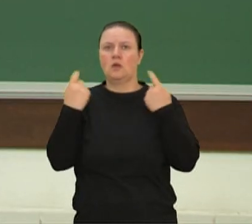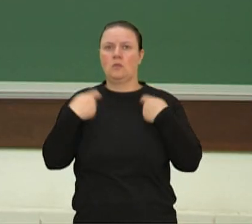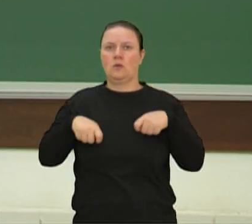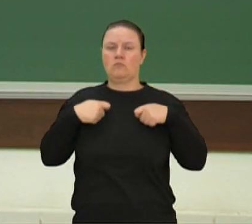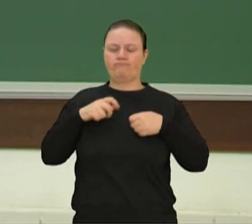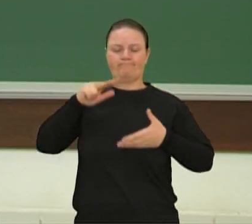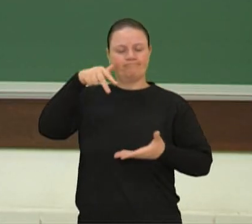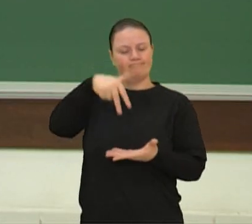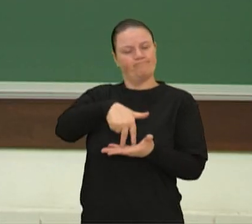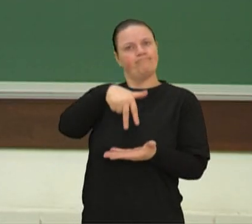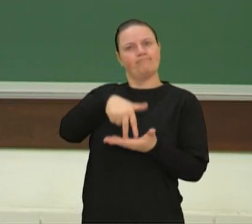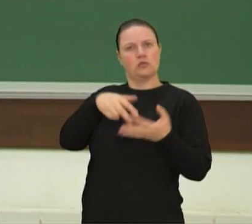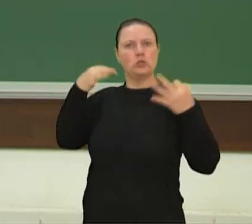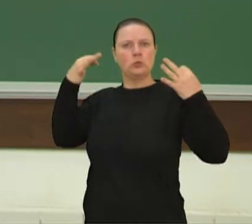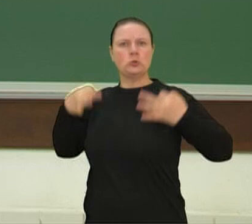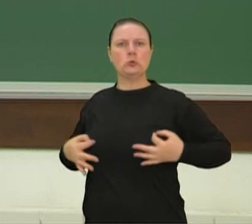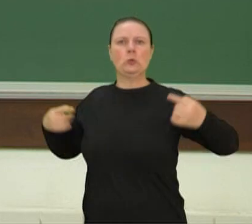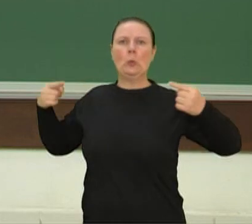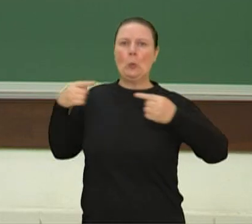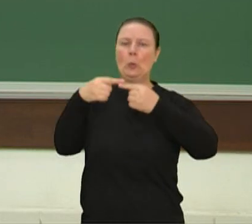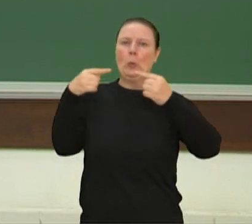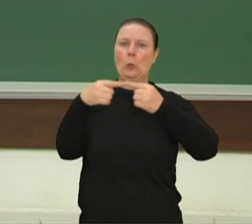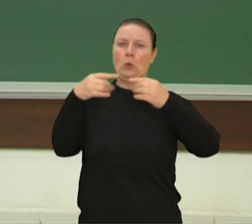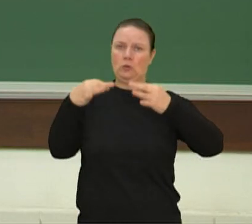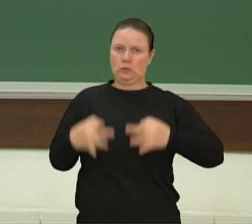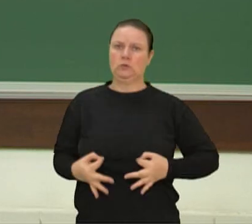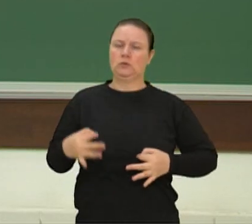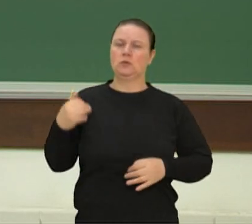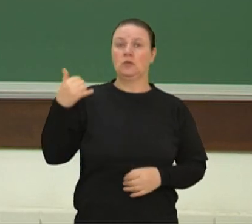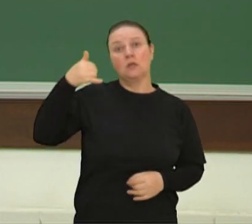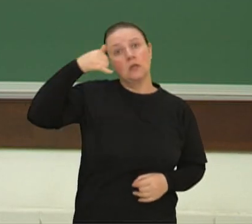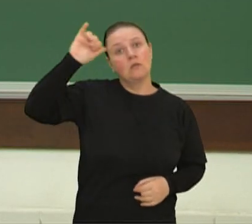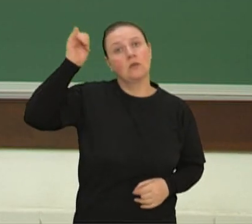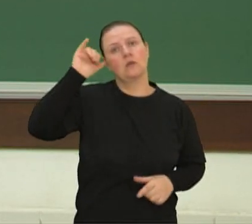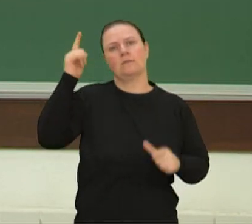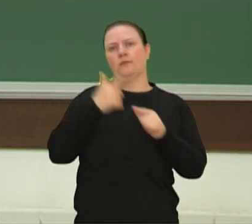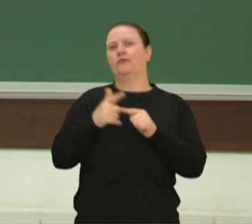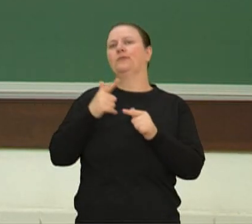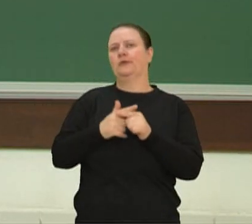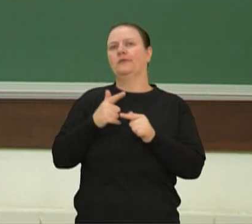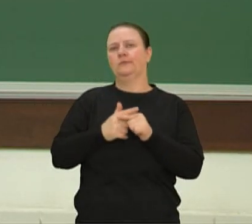postura correta e alinhada para evitar o desenvolvimento de lesões.